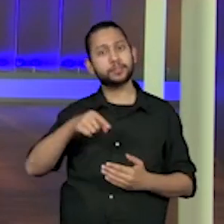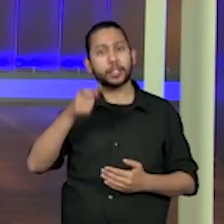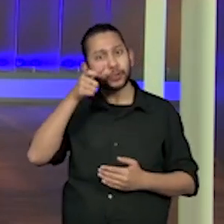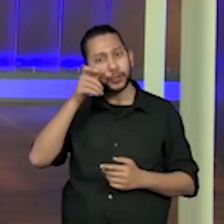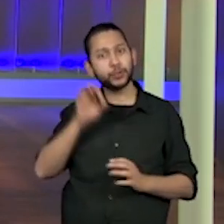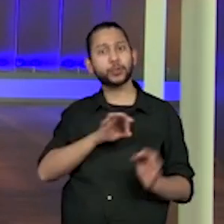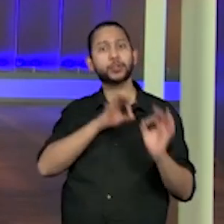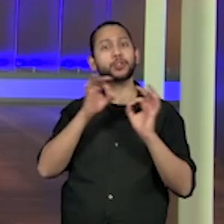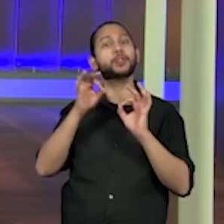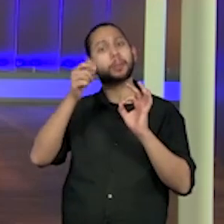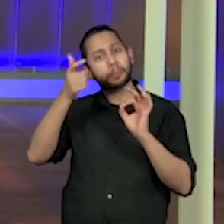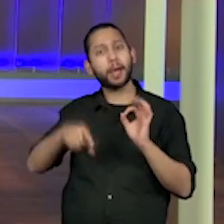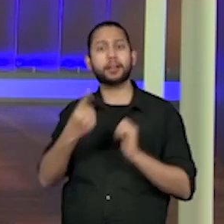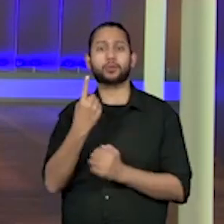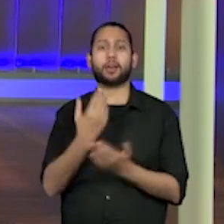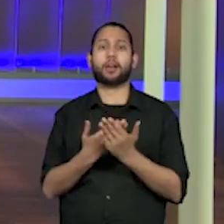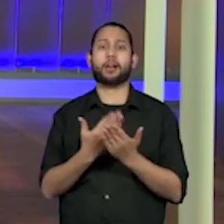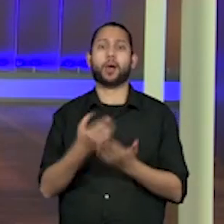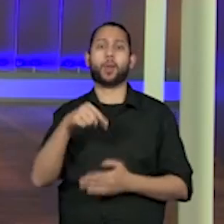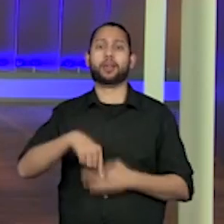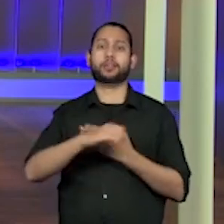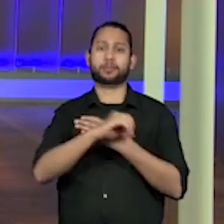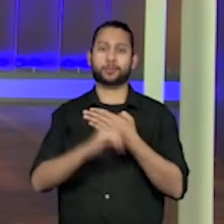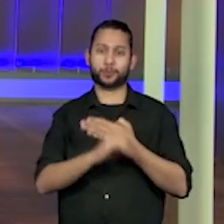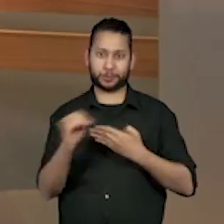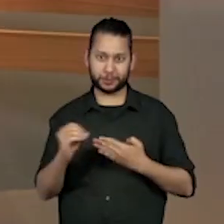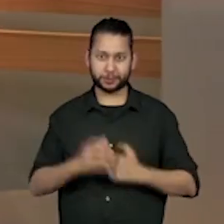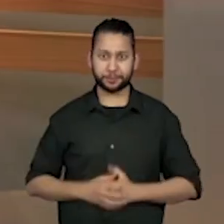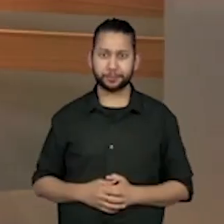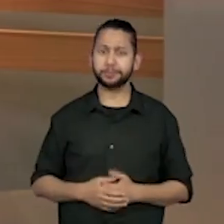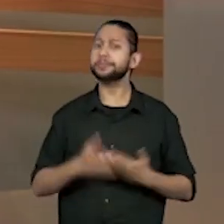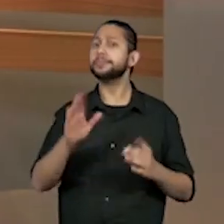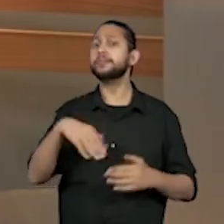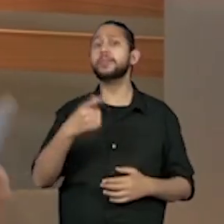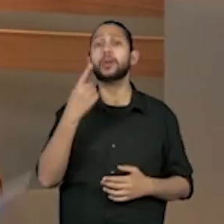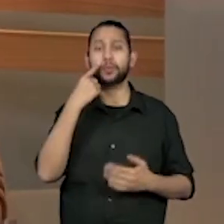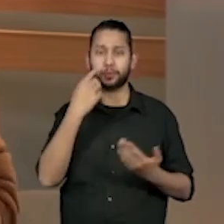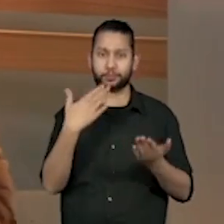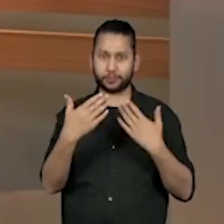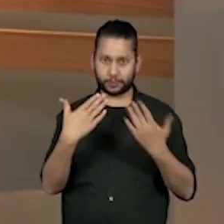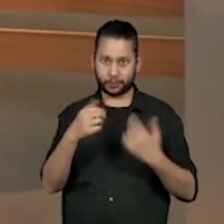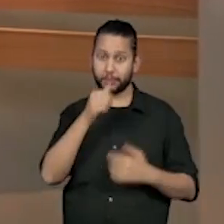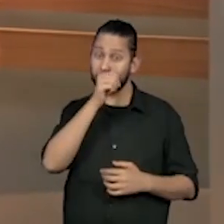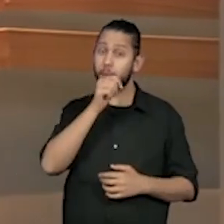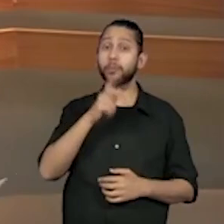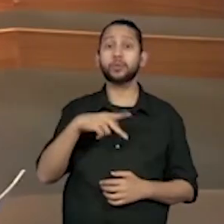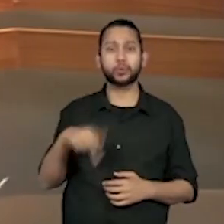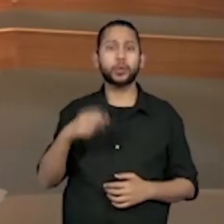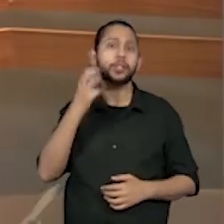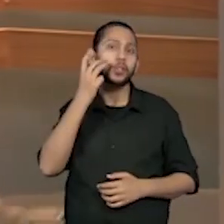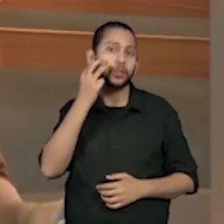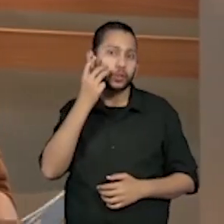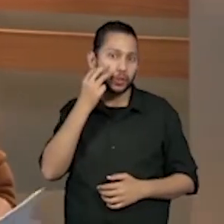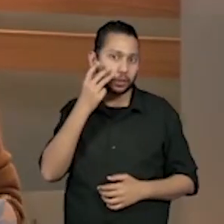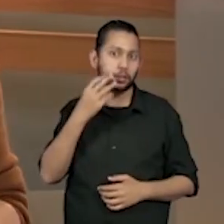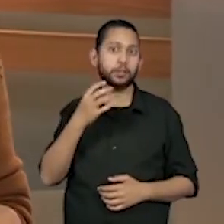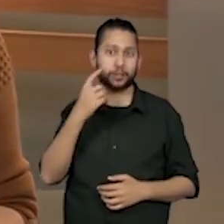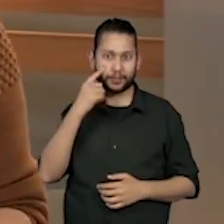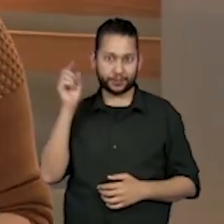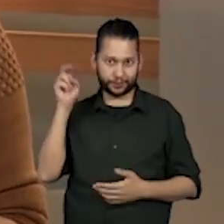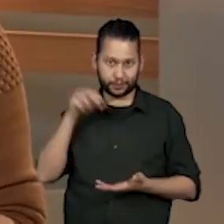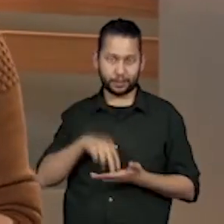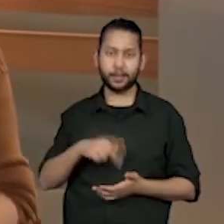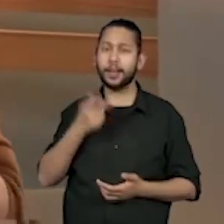mais uma aula no Centro de Mídias. Pessoal, agora eu vou aqui, como a nossa professora Regiane, que vocês conheceram essa semana, fala